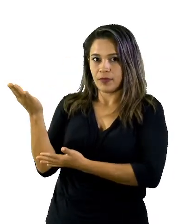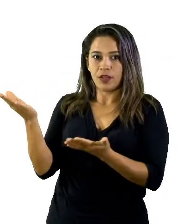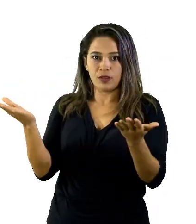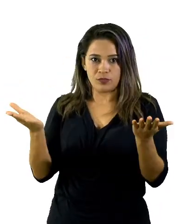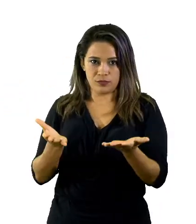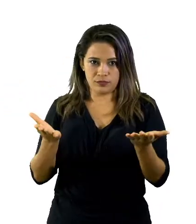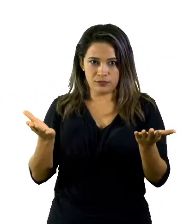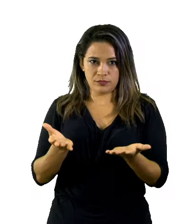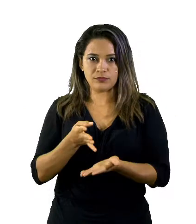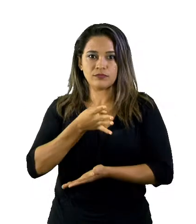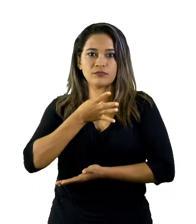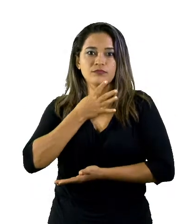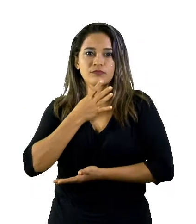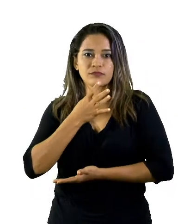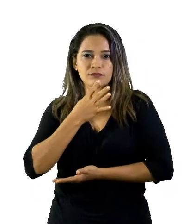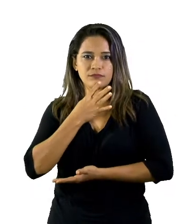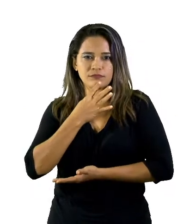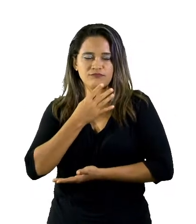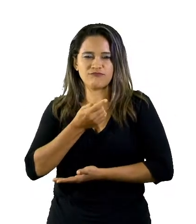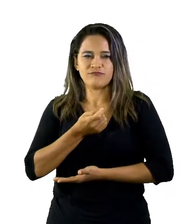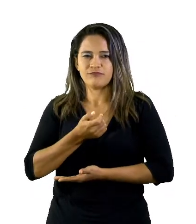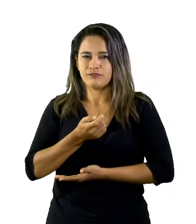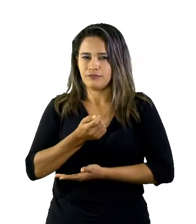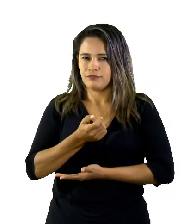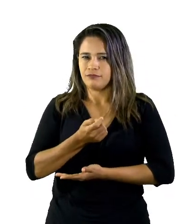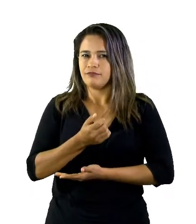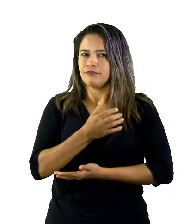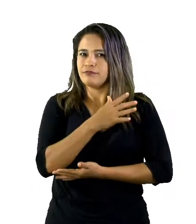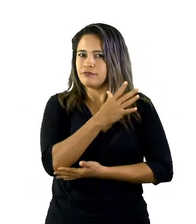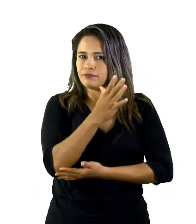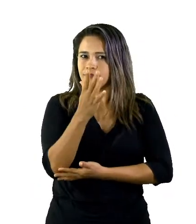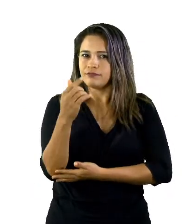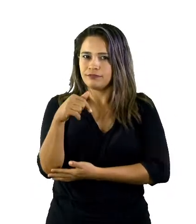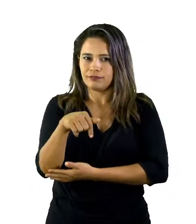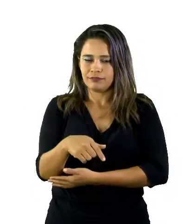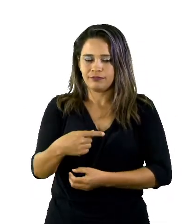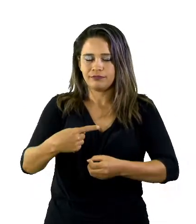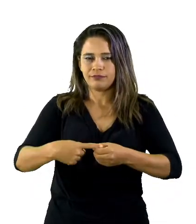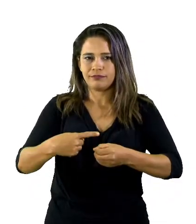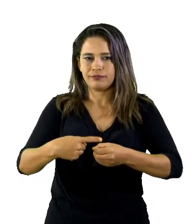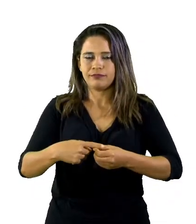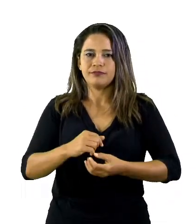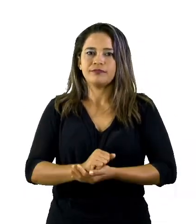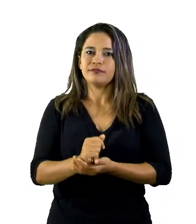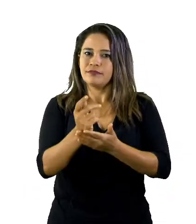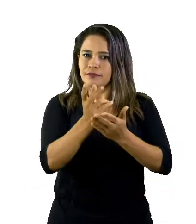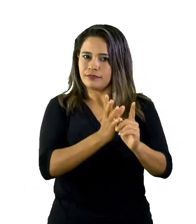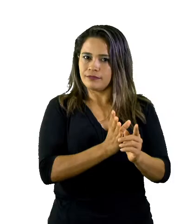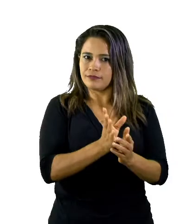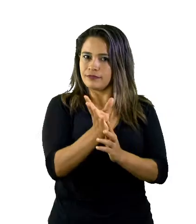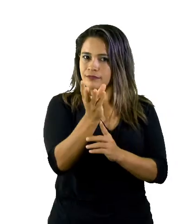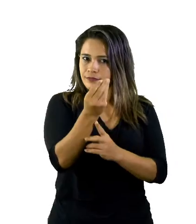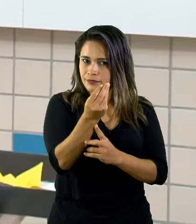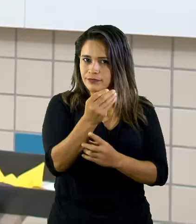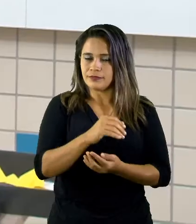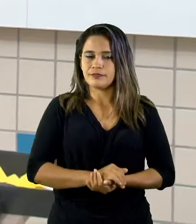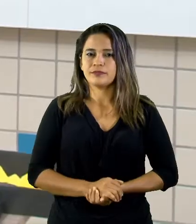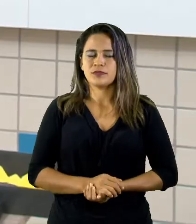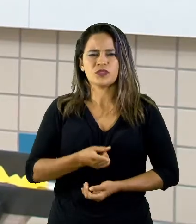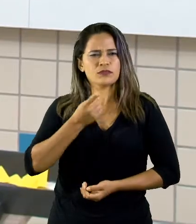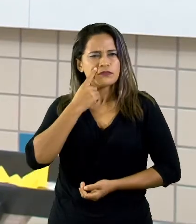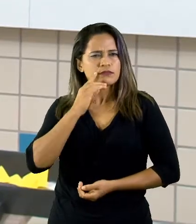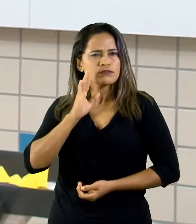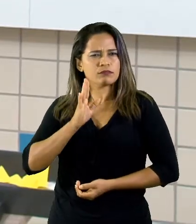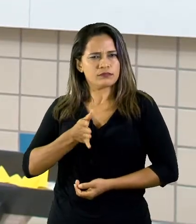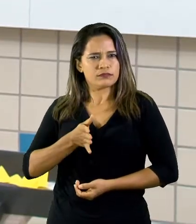iremos conhecer um pouco mais sobre as árvores da nossa cidade. Você já viu na